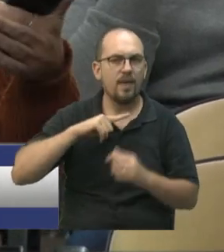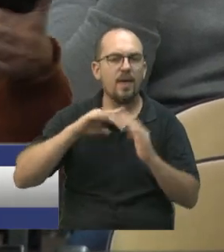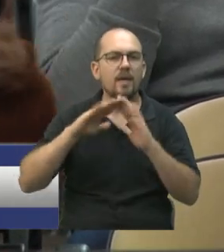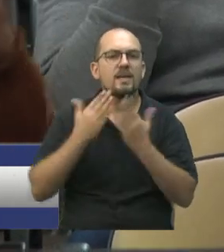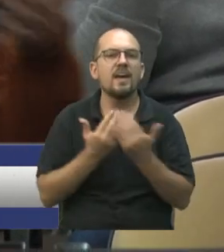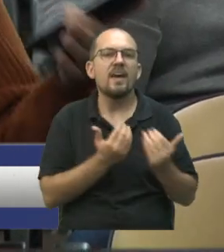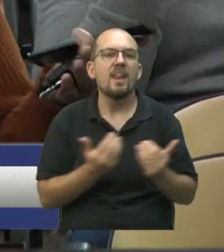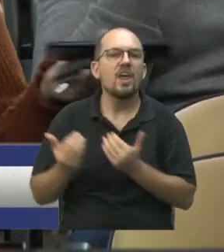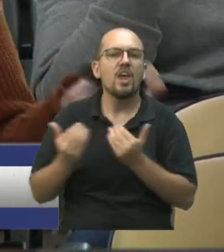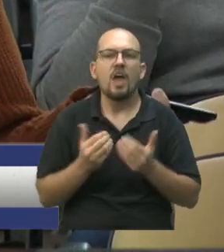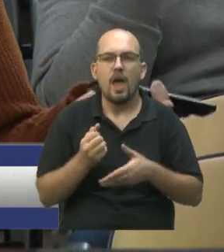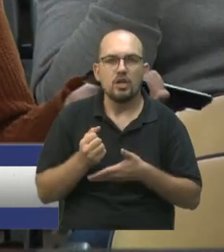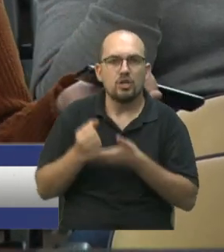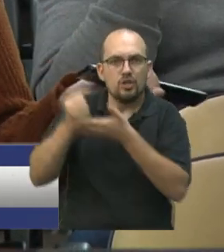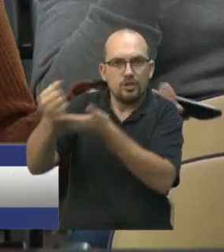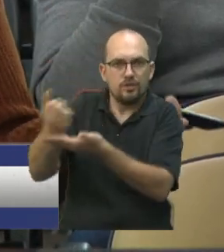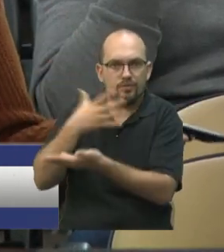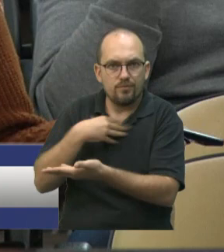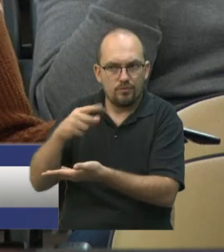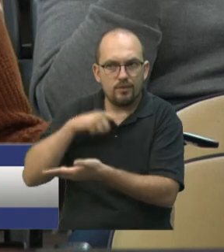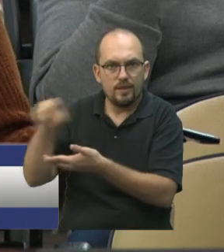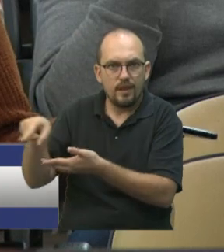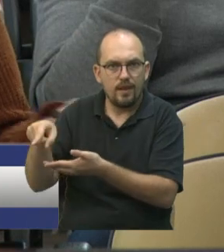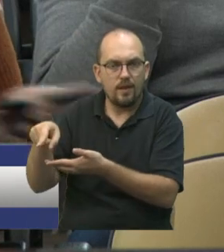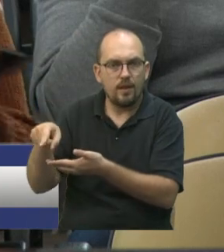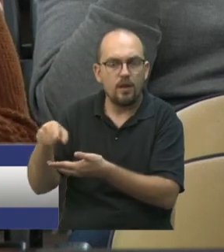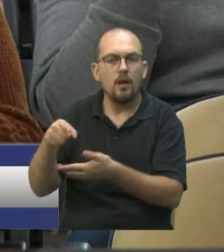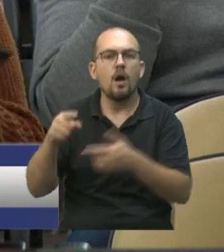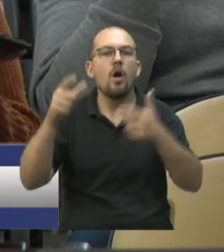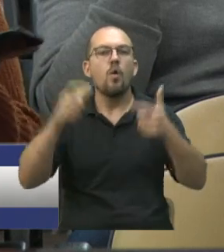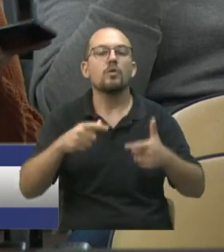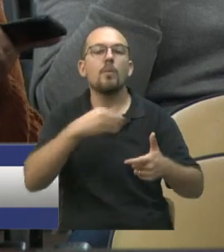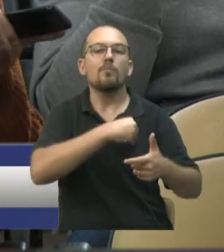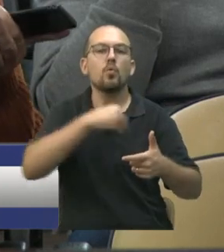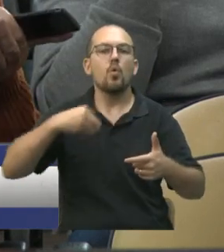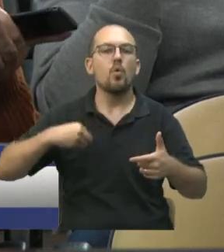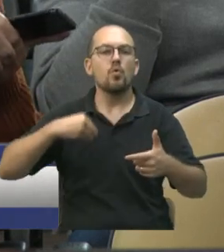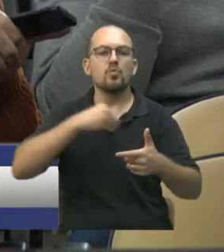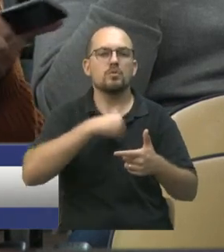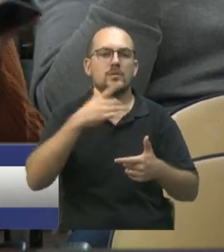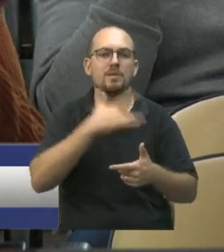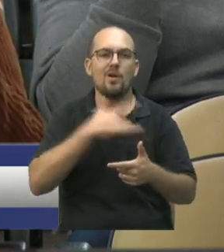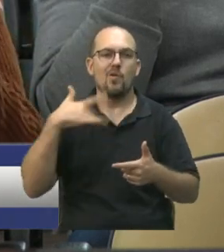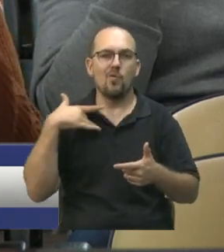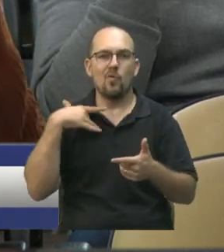é que vai sanar o déficit de posto de saúde. Então, aí eu queria